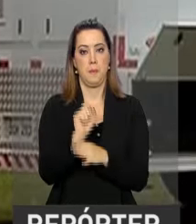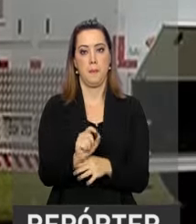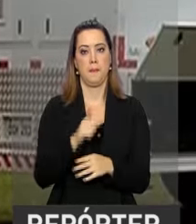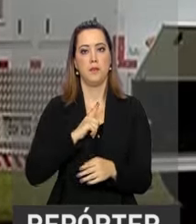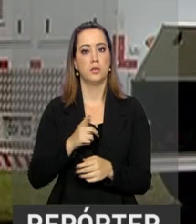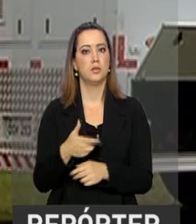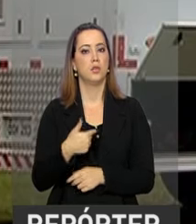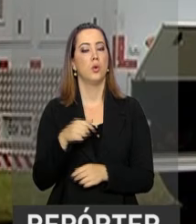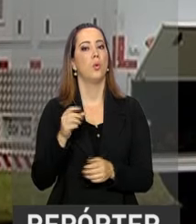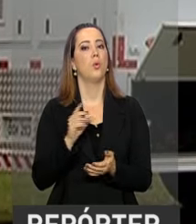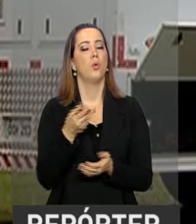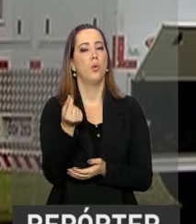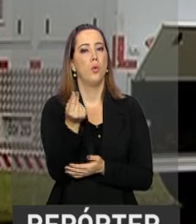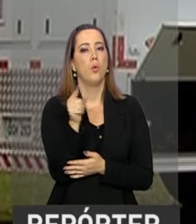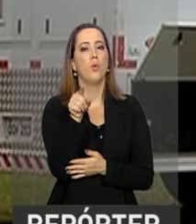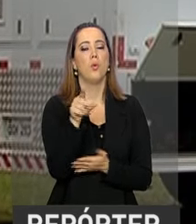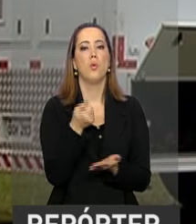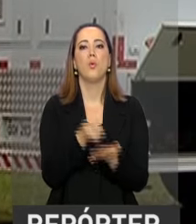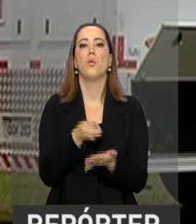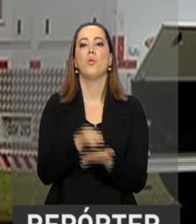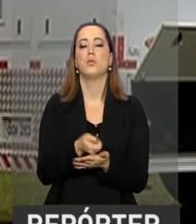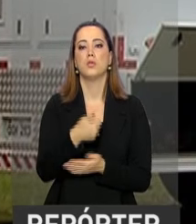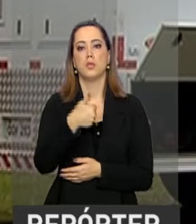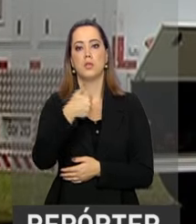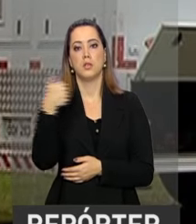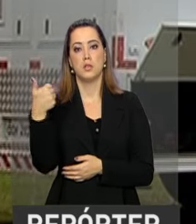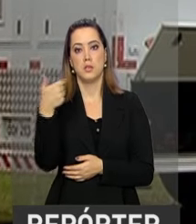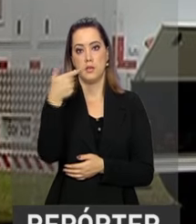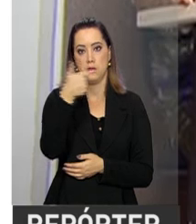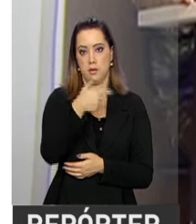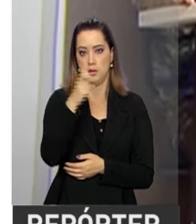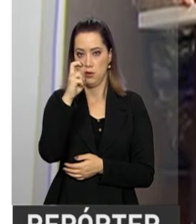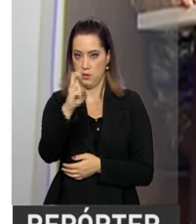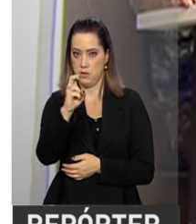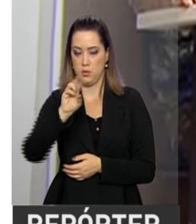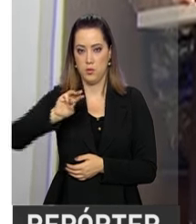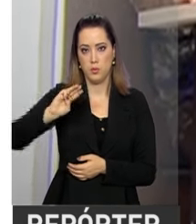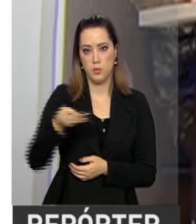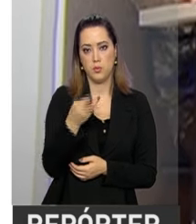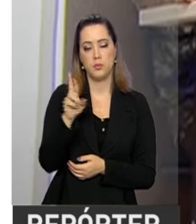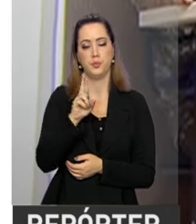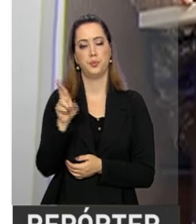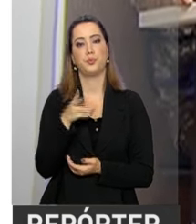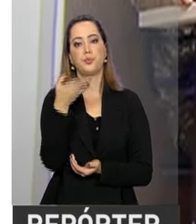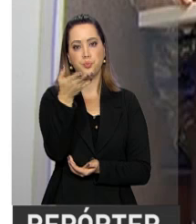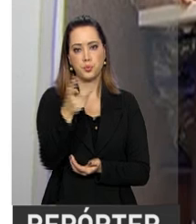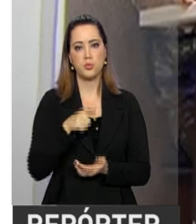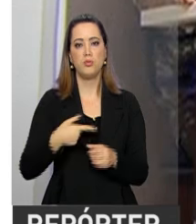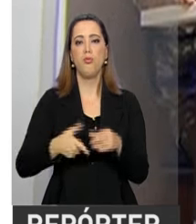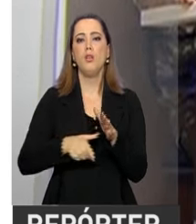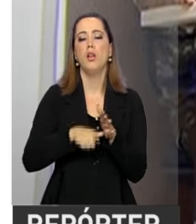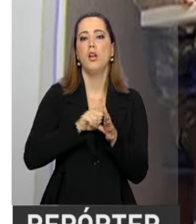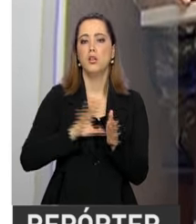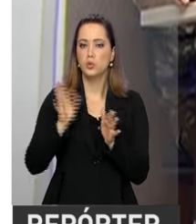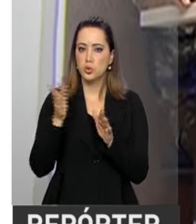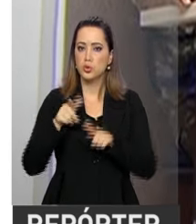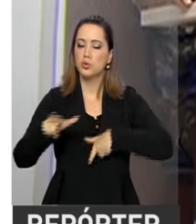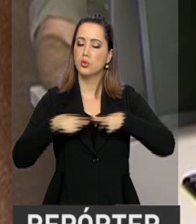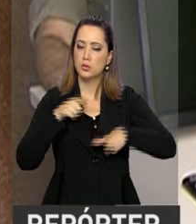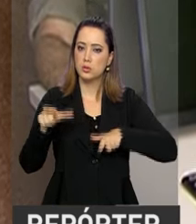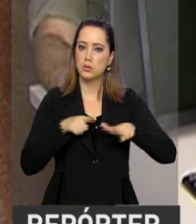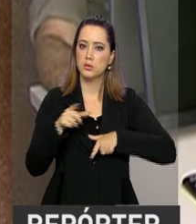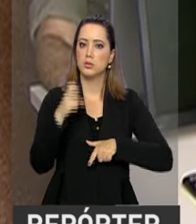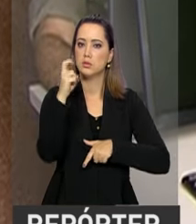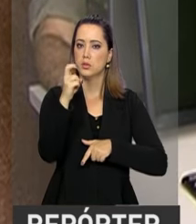cerca de 25 milhões de reais. Antes dos jogos, estavam sendo empregadas no interior do país, em 5 estados.